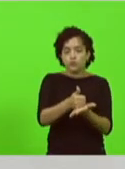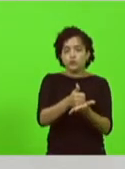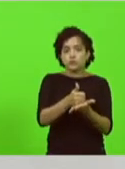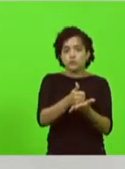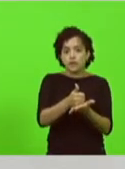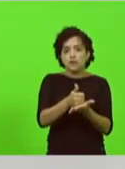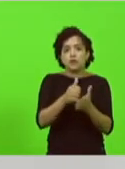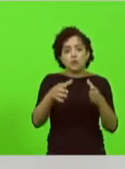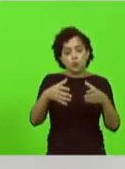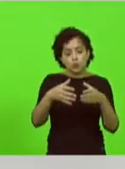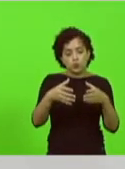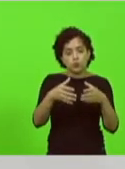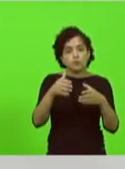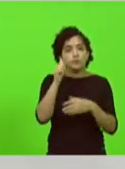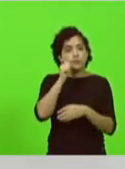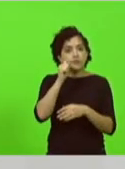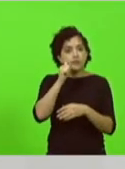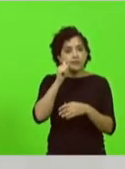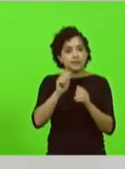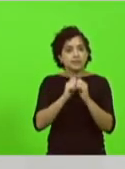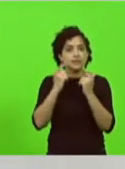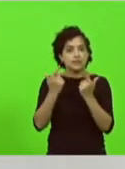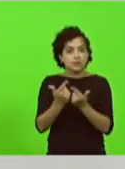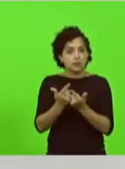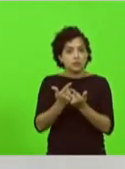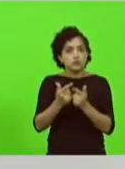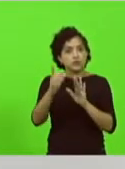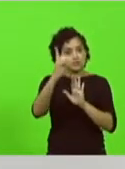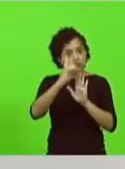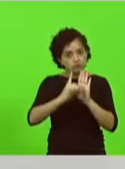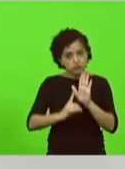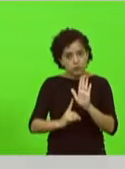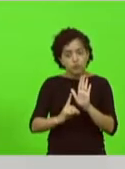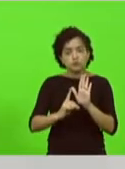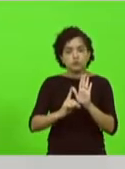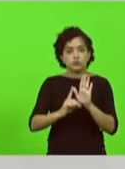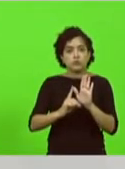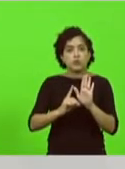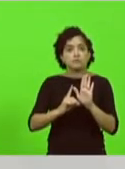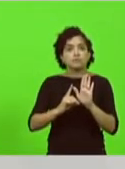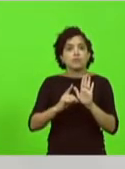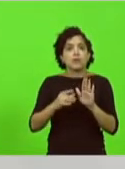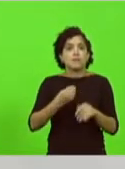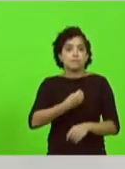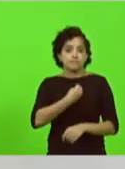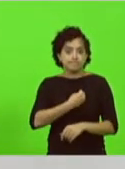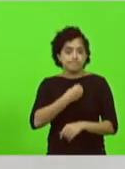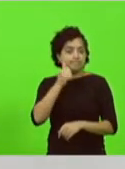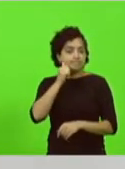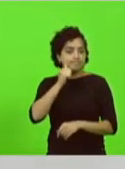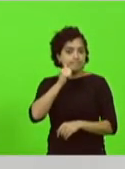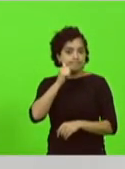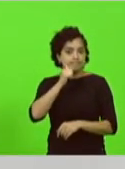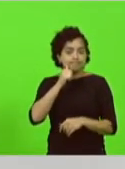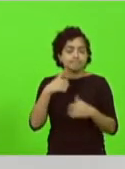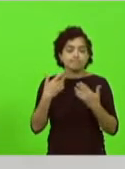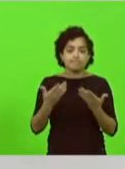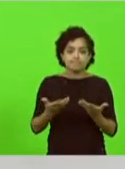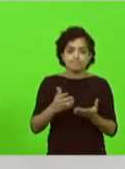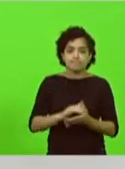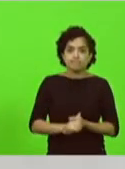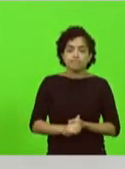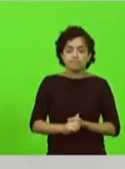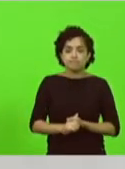da Alesc na luta pelos direitos, na luta pela vida das mulheres. Seria isso, senhor